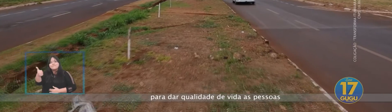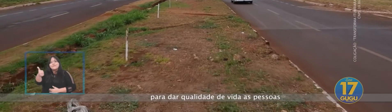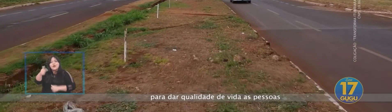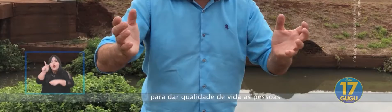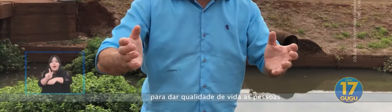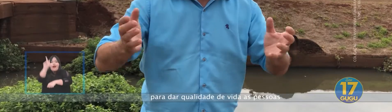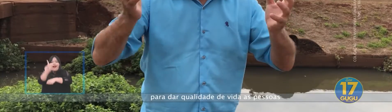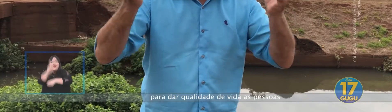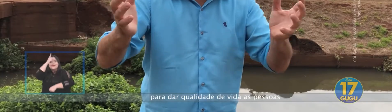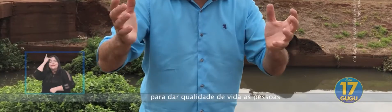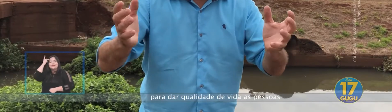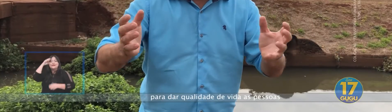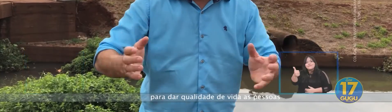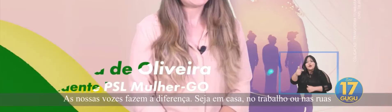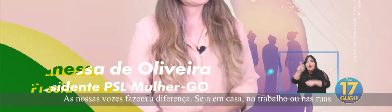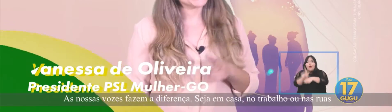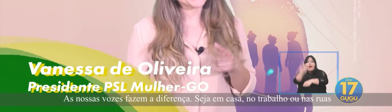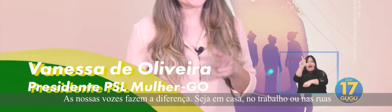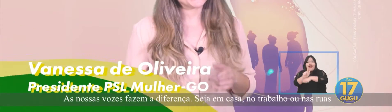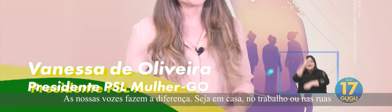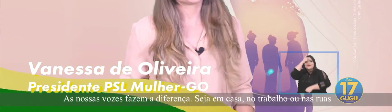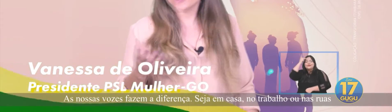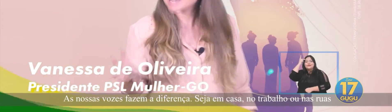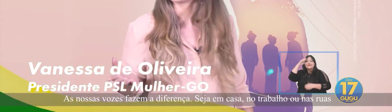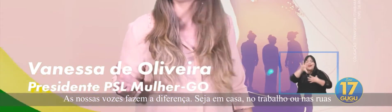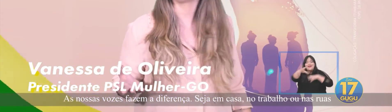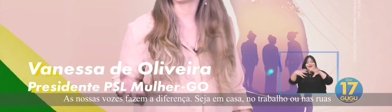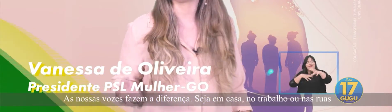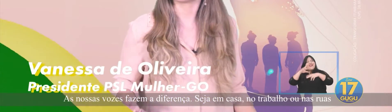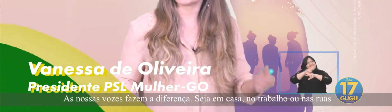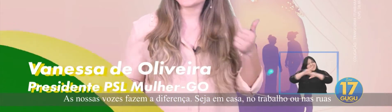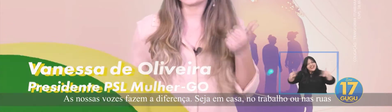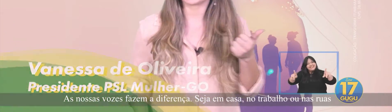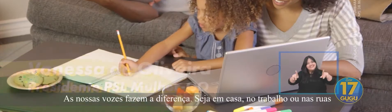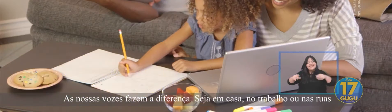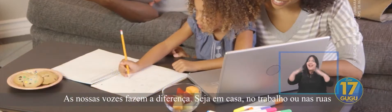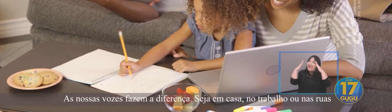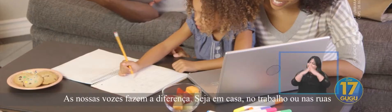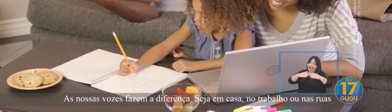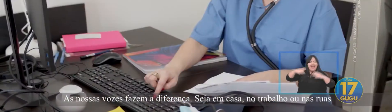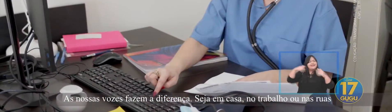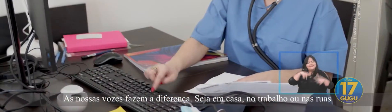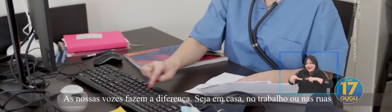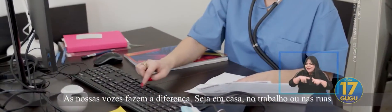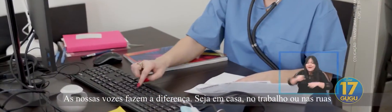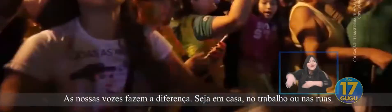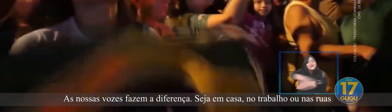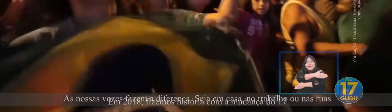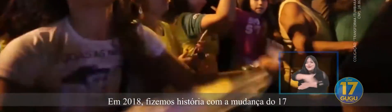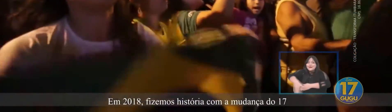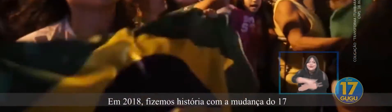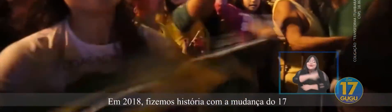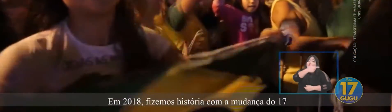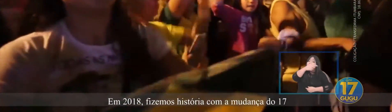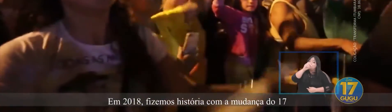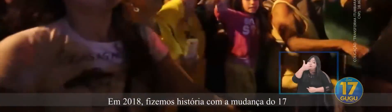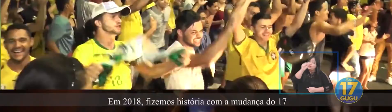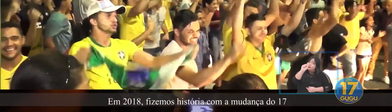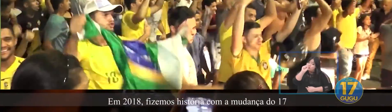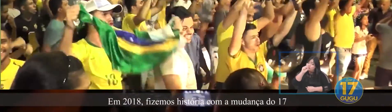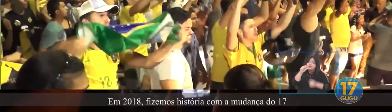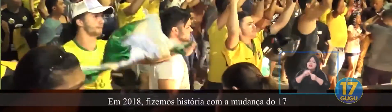qualidade de vida às pessoas. As nossas vozes fazem a diferença, seja em casa, no trabalho ou nas ruas. Em